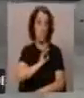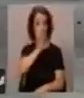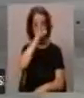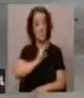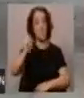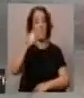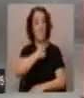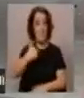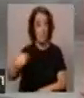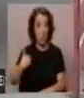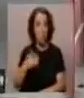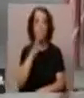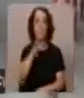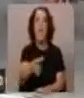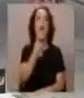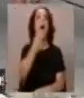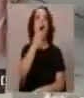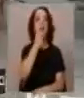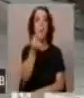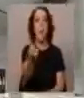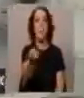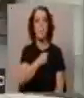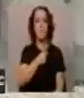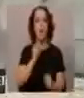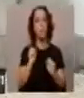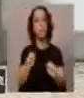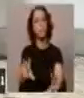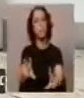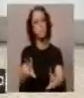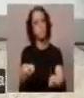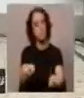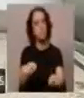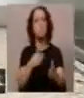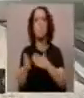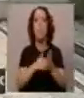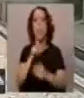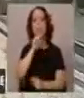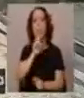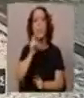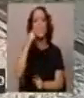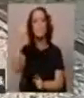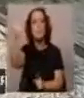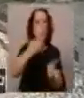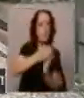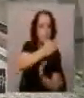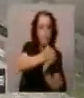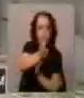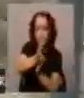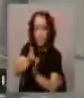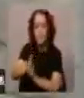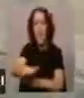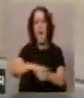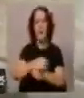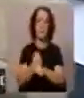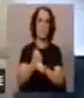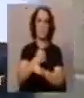é necessário é que paguem dignamente a todos os enfermeiros, independentemente da sua categoria, das funções que exercem atualmente no Serviço de Saúde,